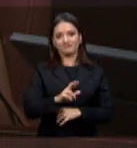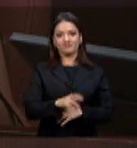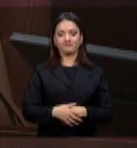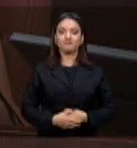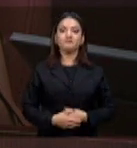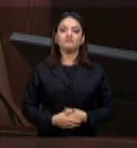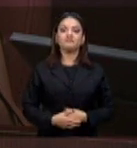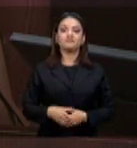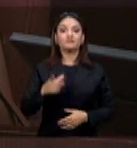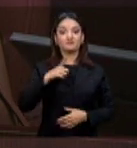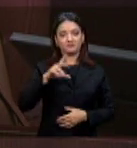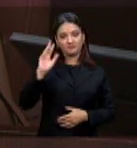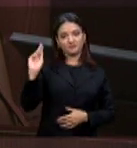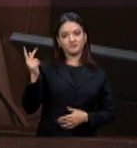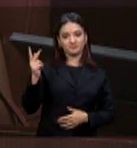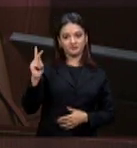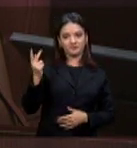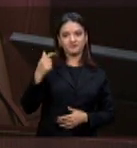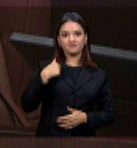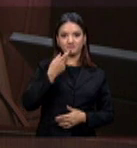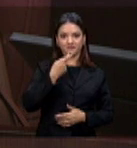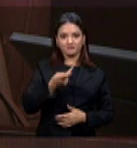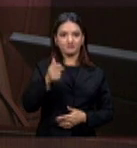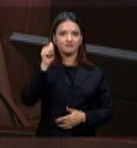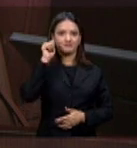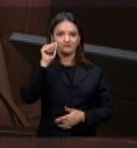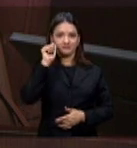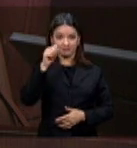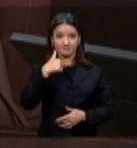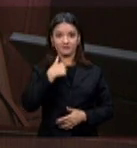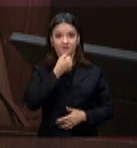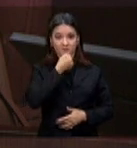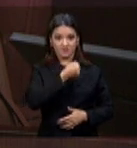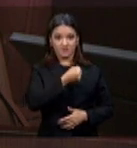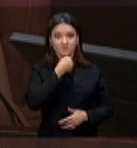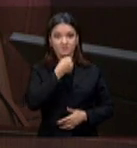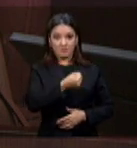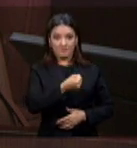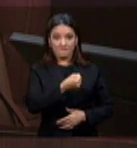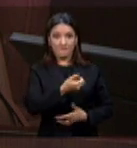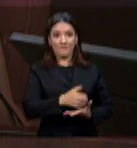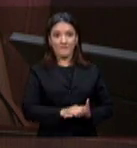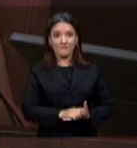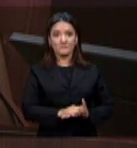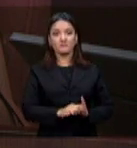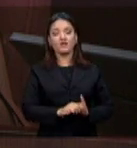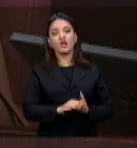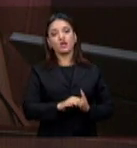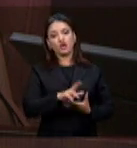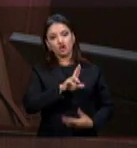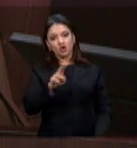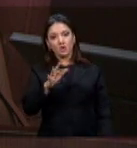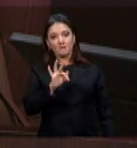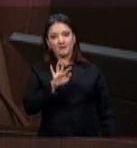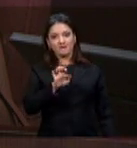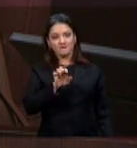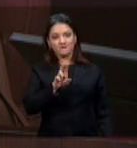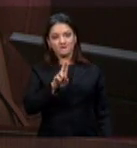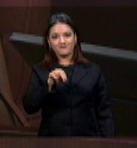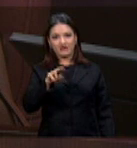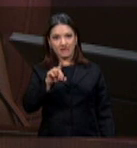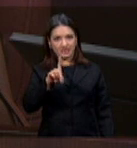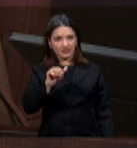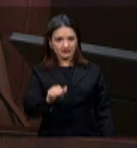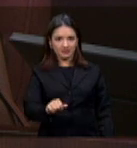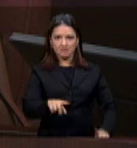eu vou citar aqui, de uma moça que eu entrevistei para o livro. Eu a chamo de Fernanda no livro, vou continuar chamando assim, ela prefere não